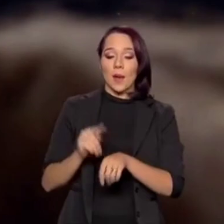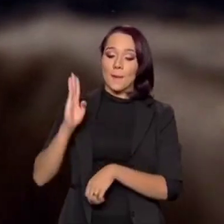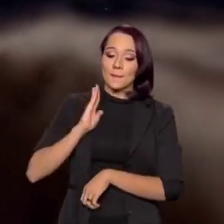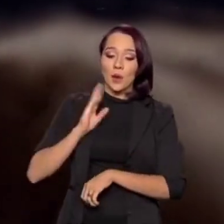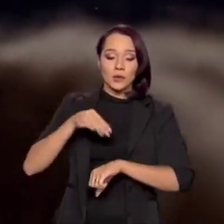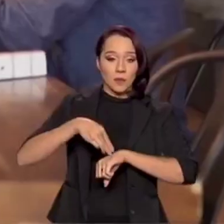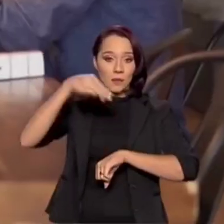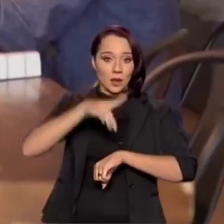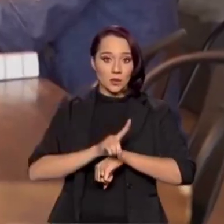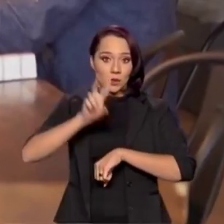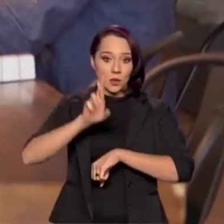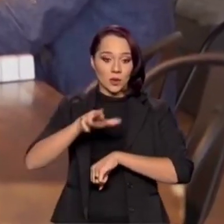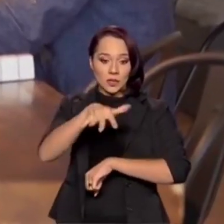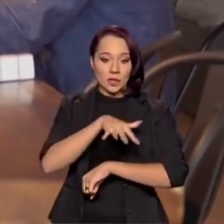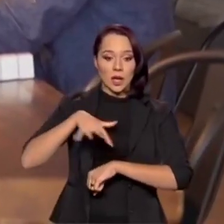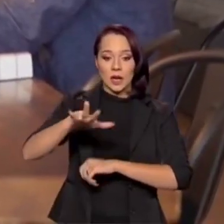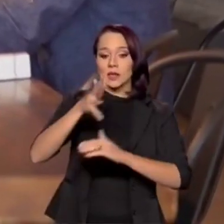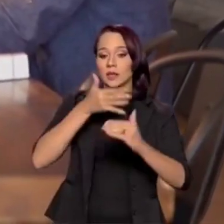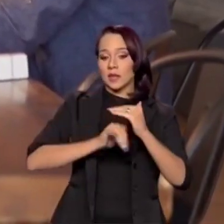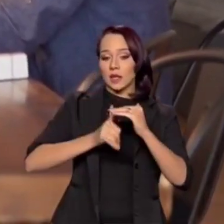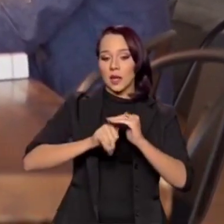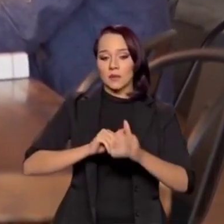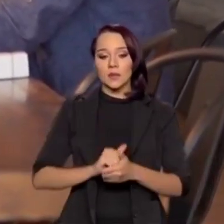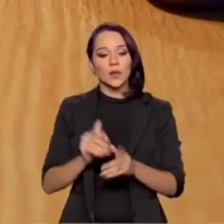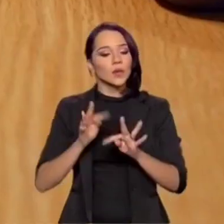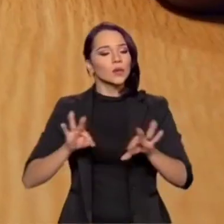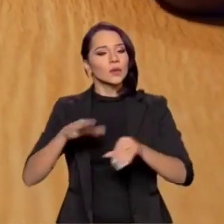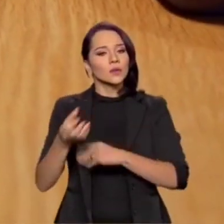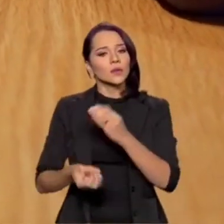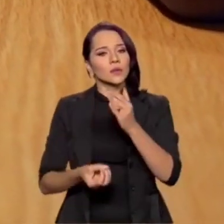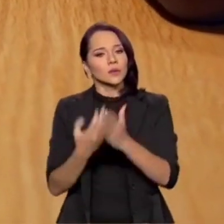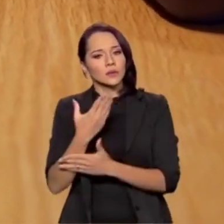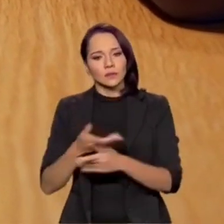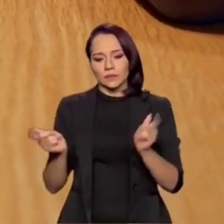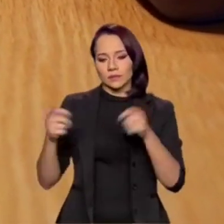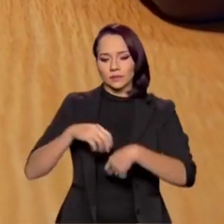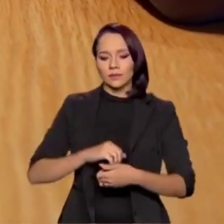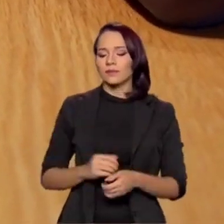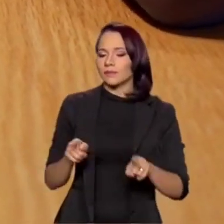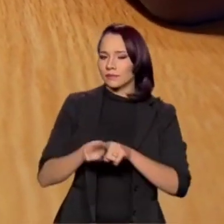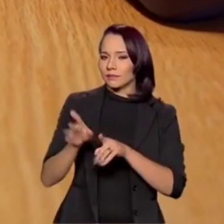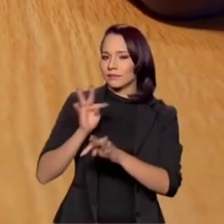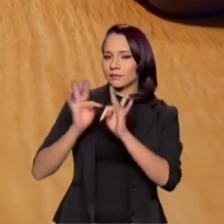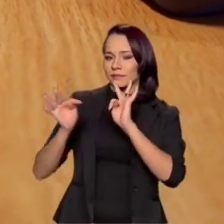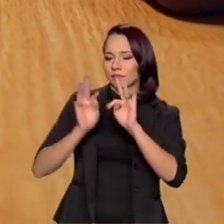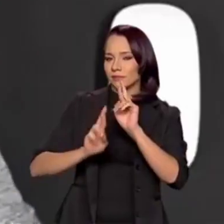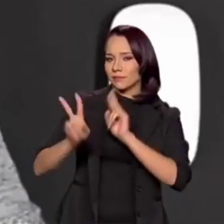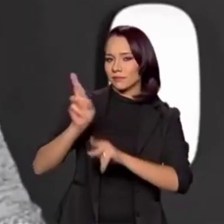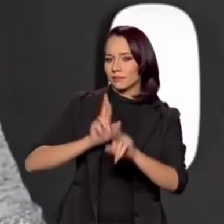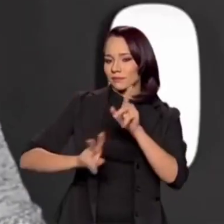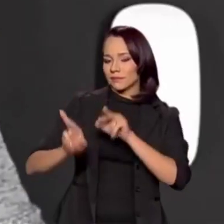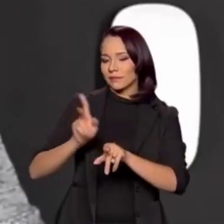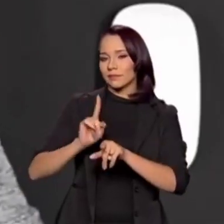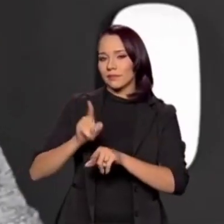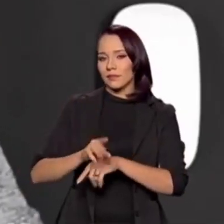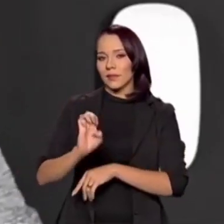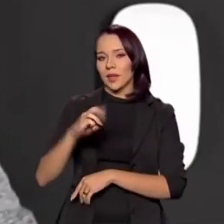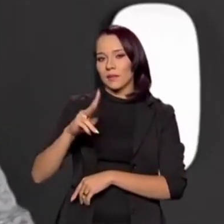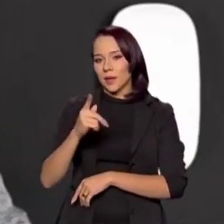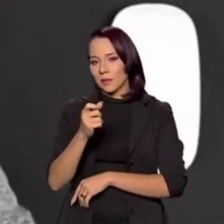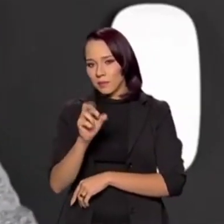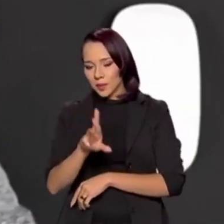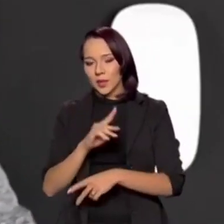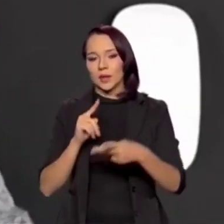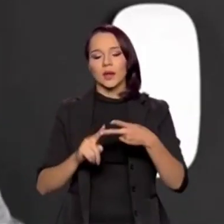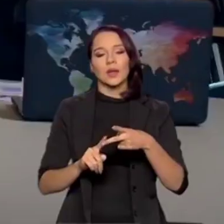mestres e doutores no ambiente das startups, tudo isso criando uma condição, além de um tratamento diferenciado que a Embrapi e as